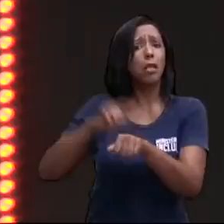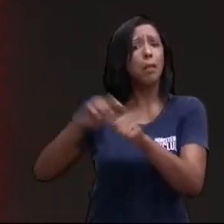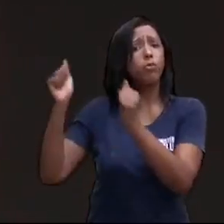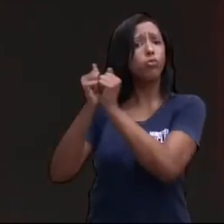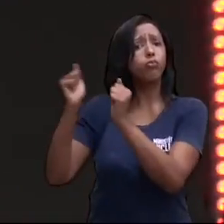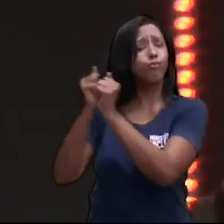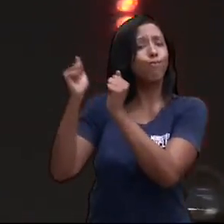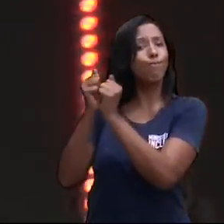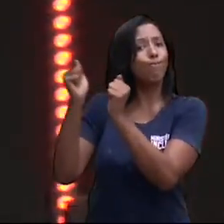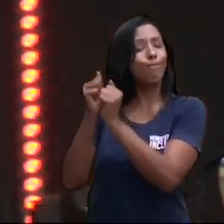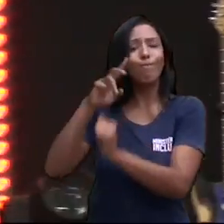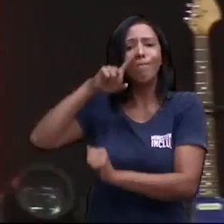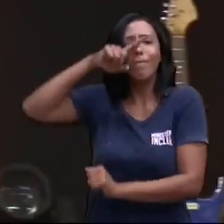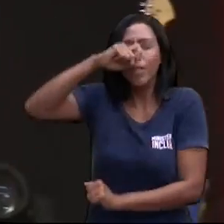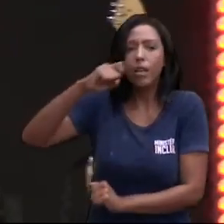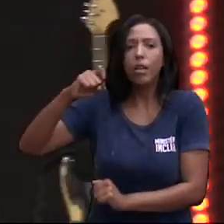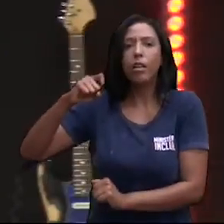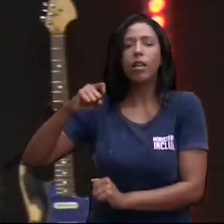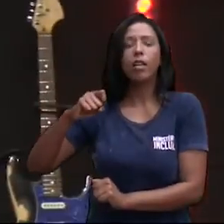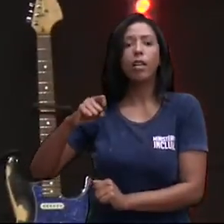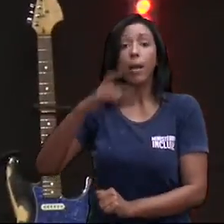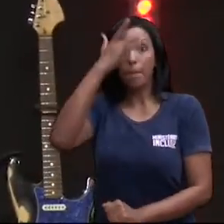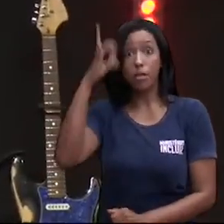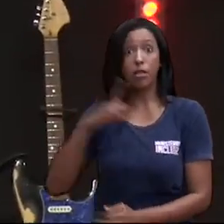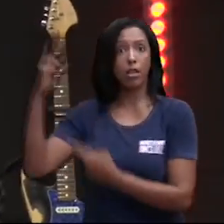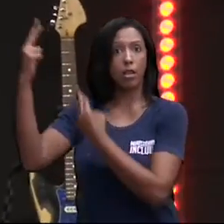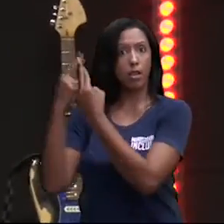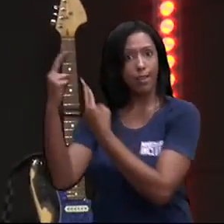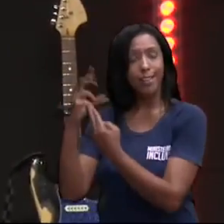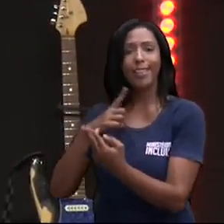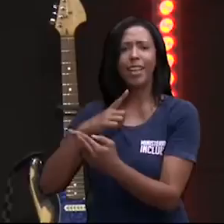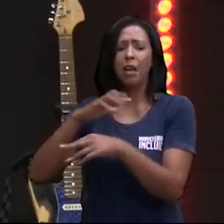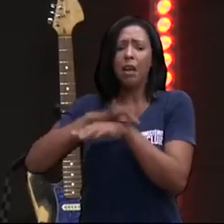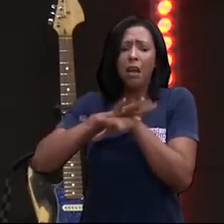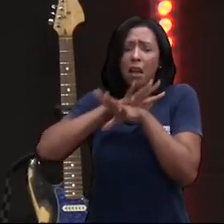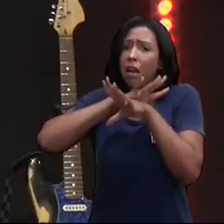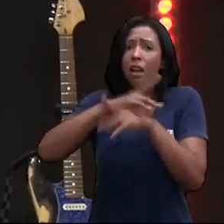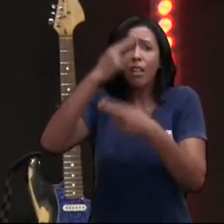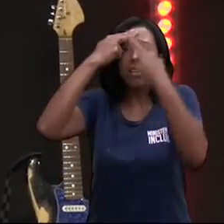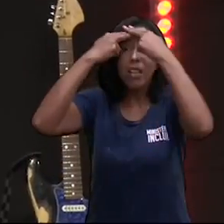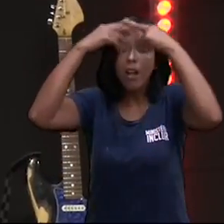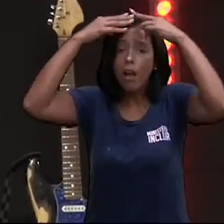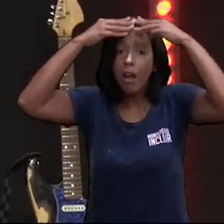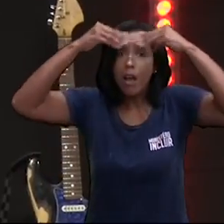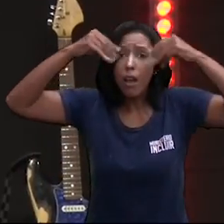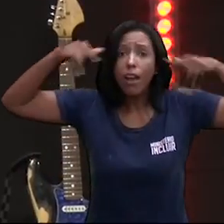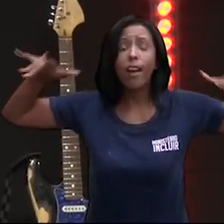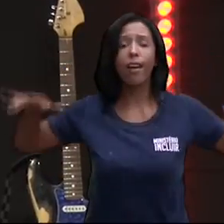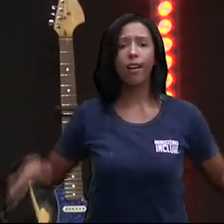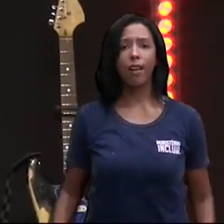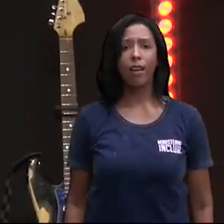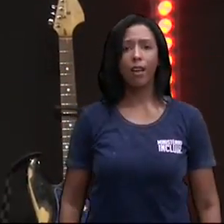tem feridas curadas a pastor mas eu fui abusada pelo meu pai a pastor minha mãe não quis me